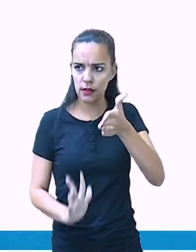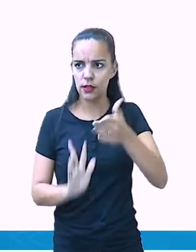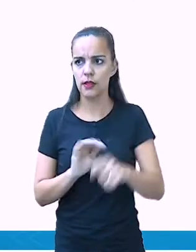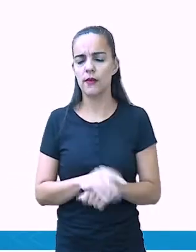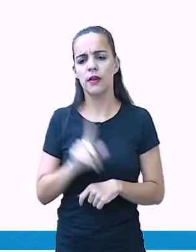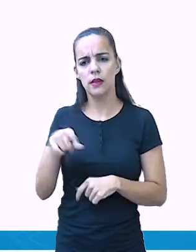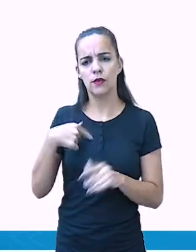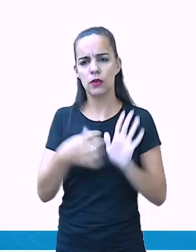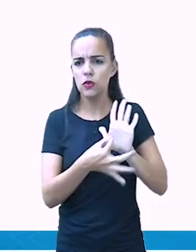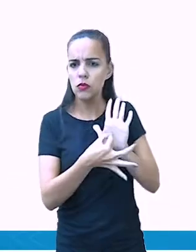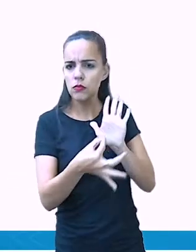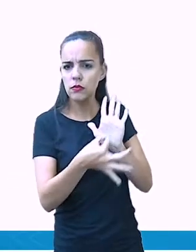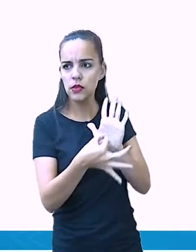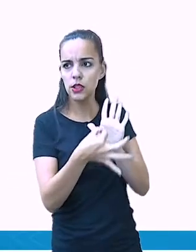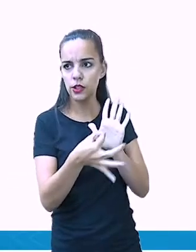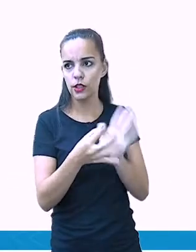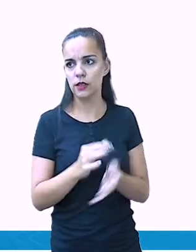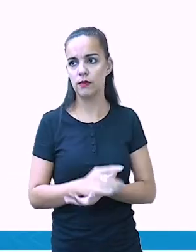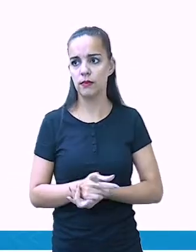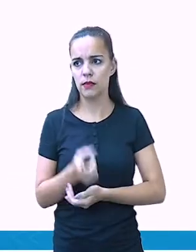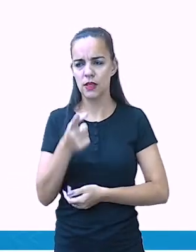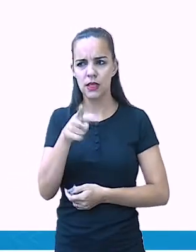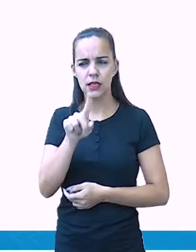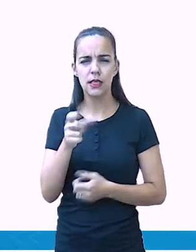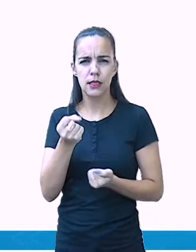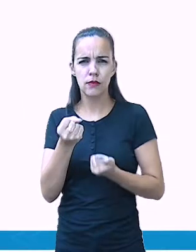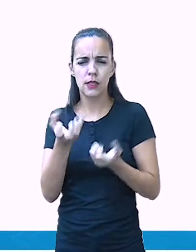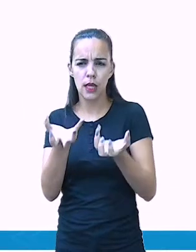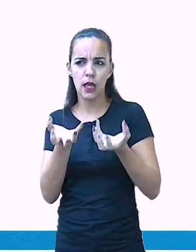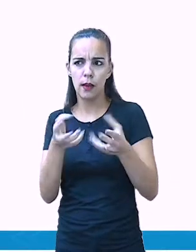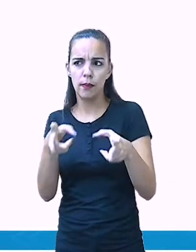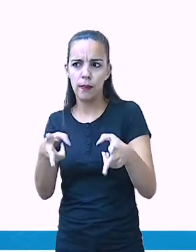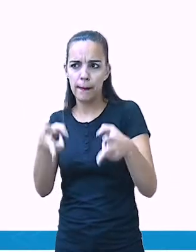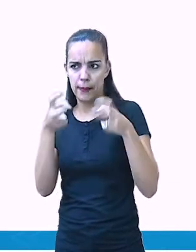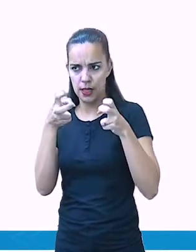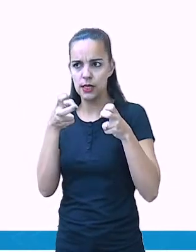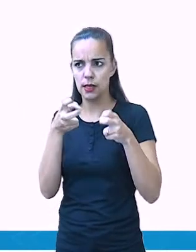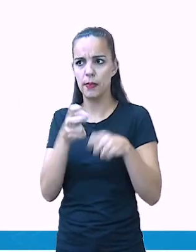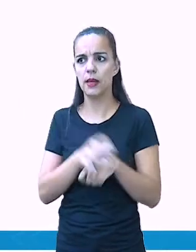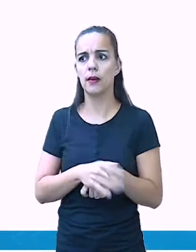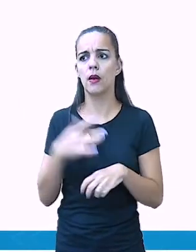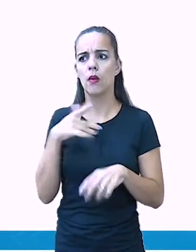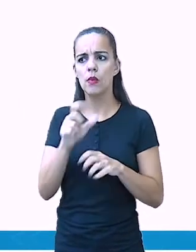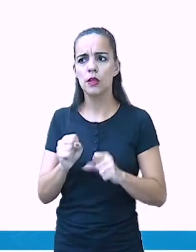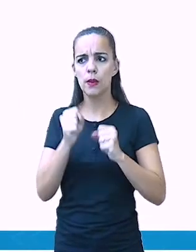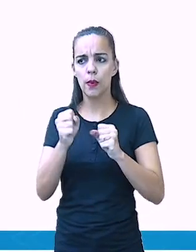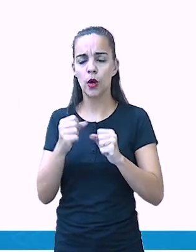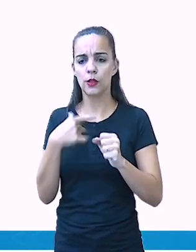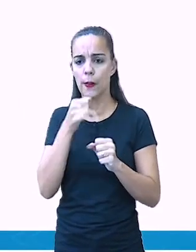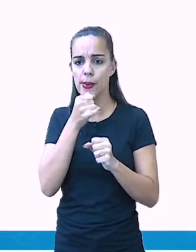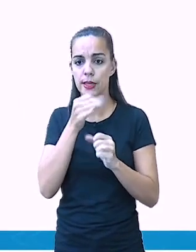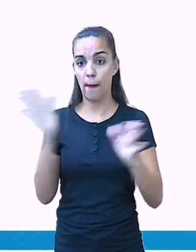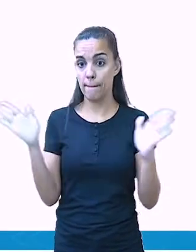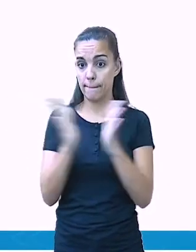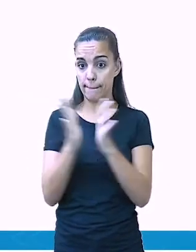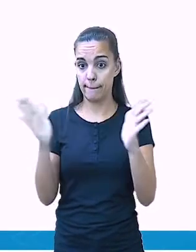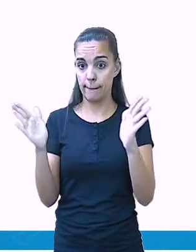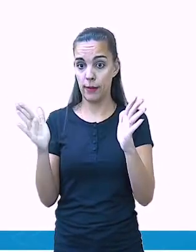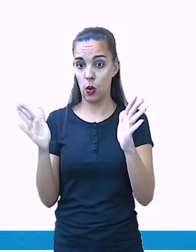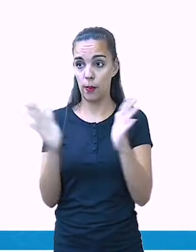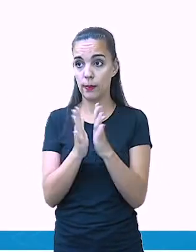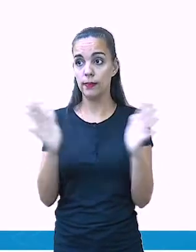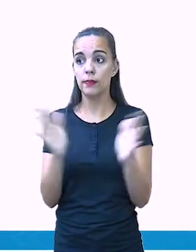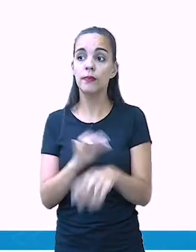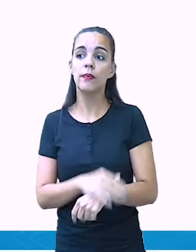uma dica. Se você quer perceber esse som, você pode bater palma para cada sílaba que